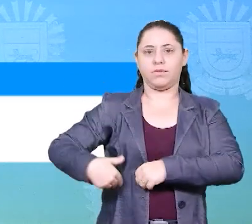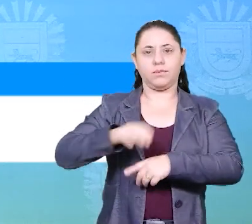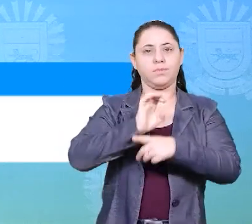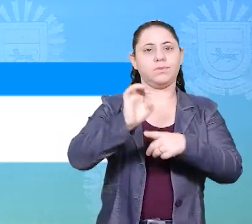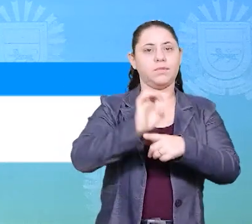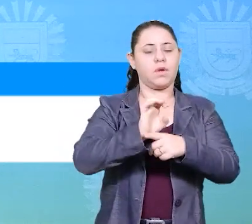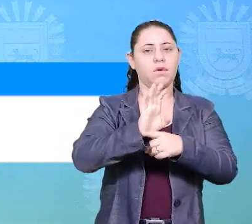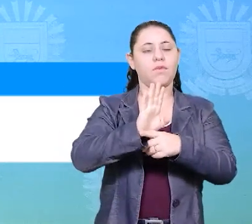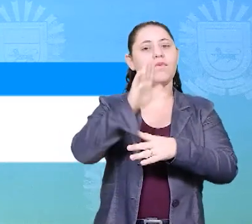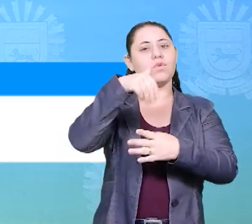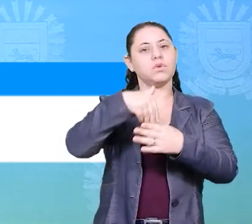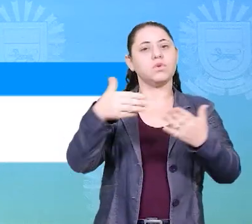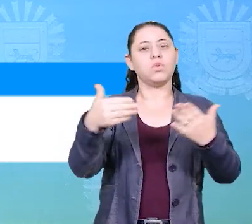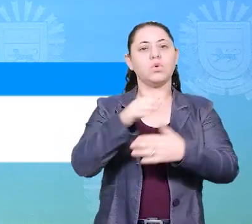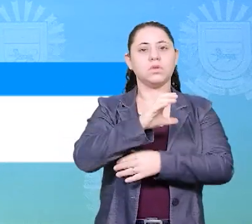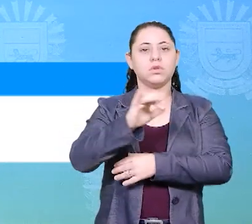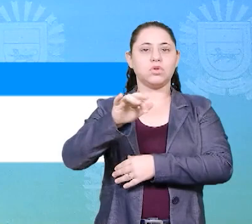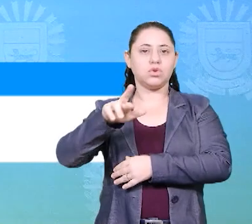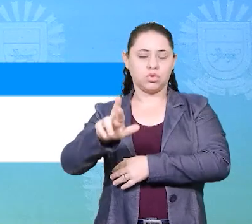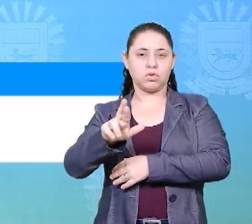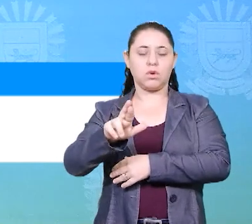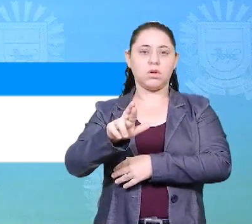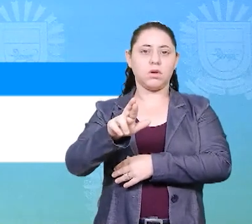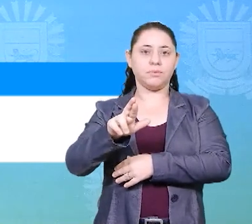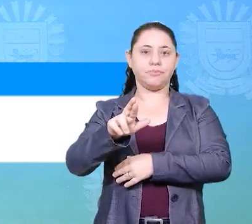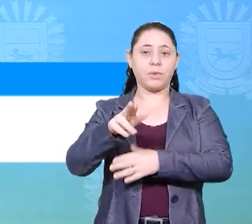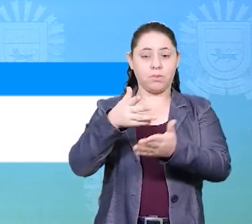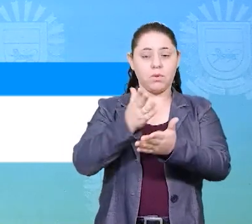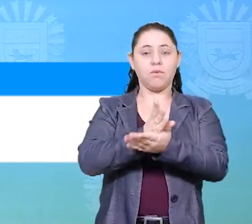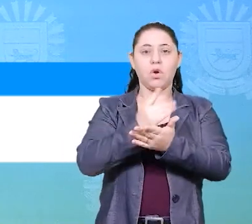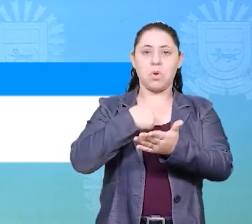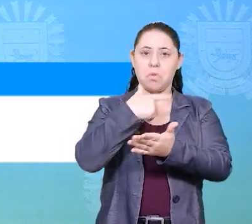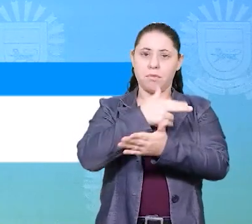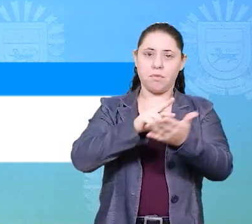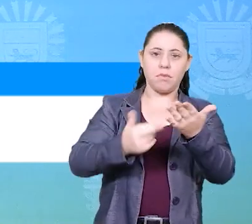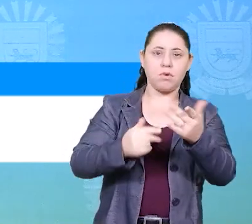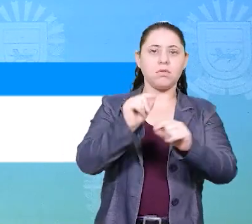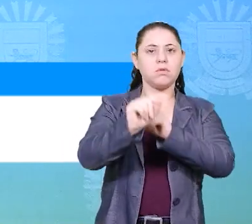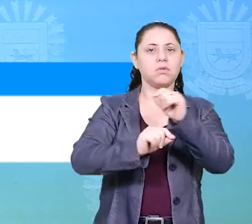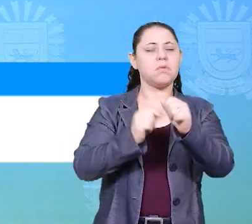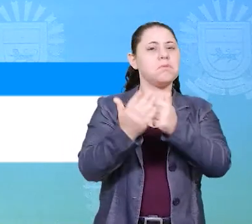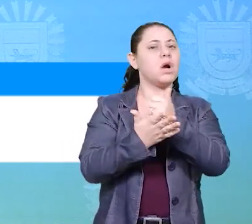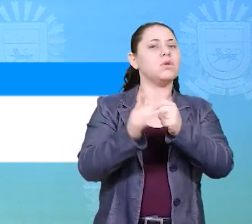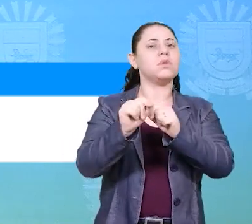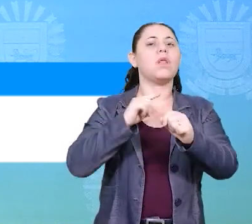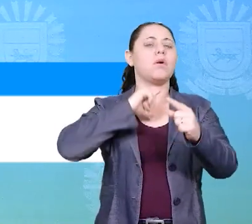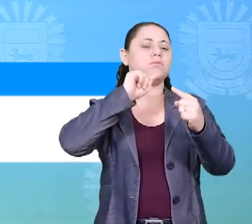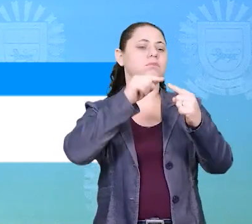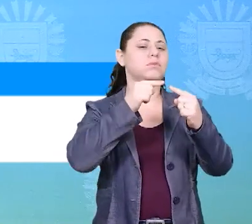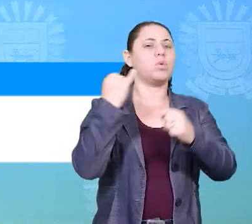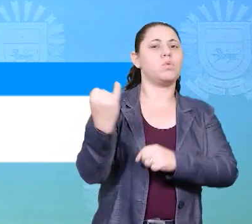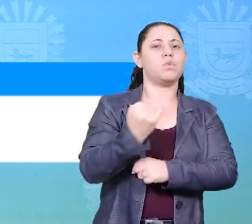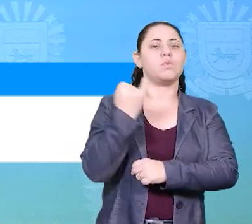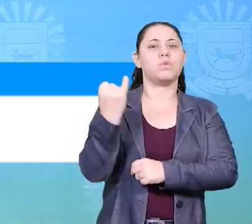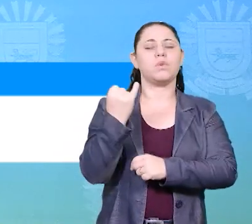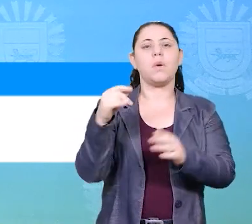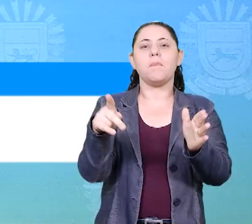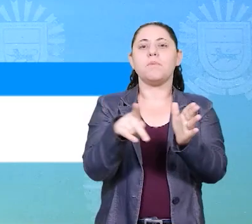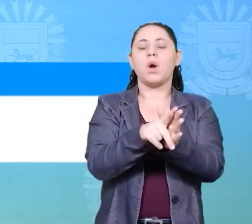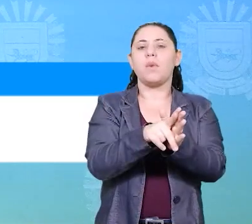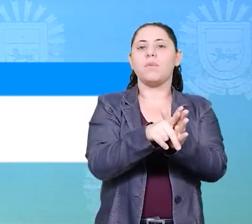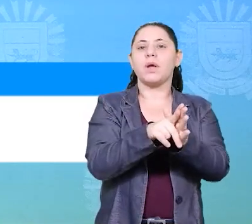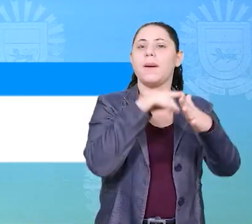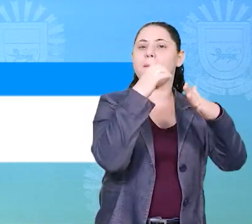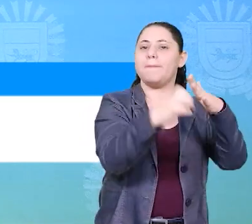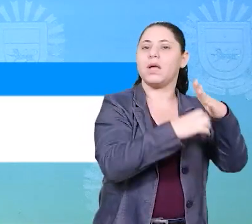Estado. Nós votamos hoje e aprovamos na CCJ. Eu fui o relator desse projeto, que basicamente tem pontos